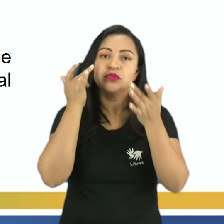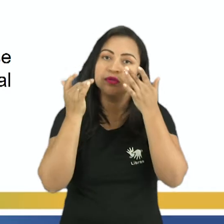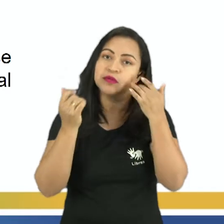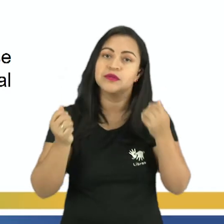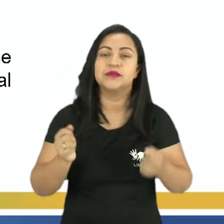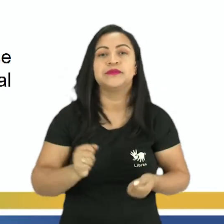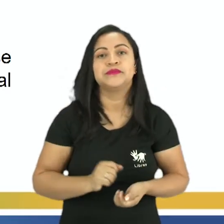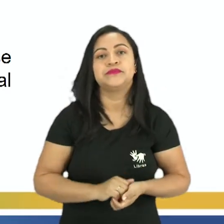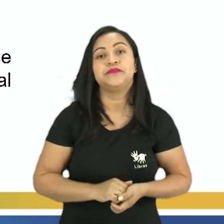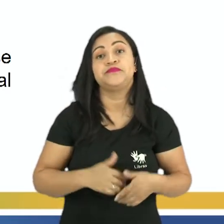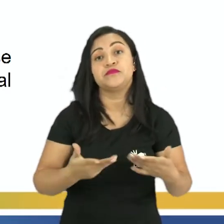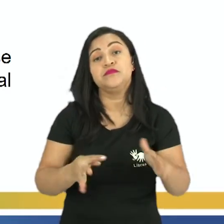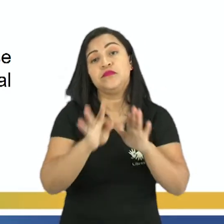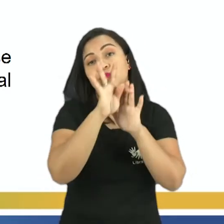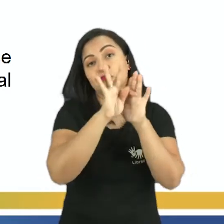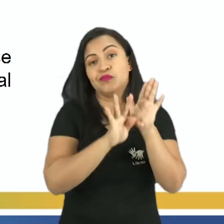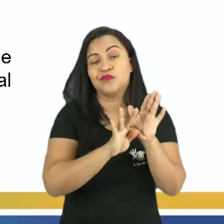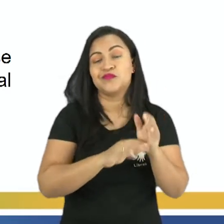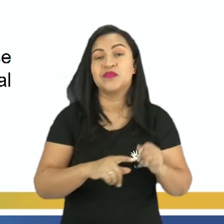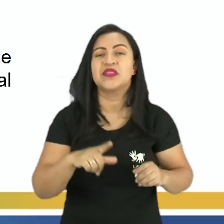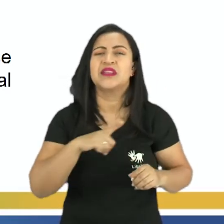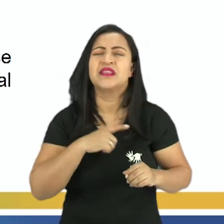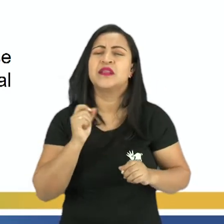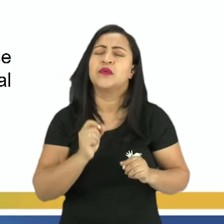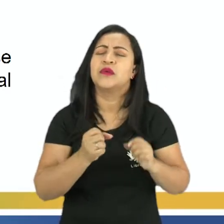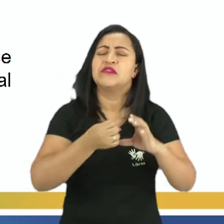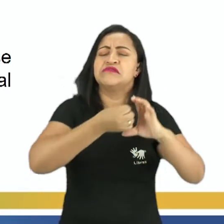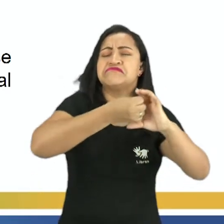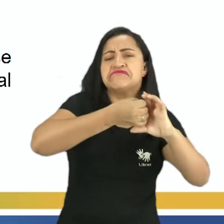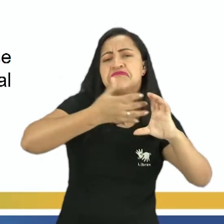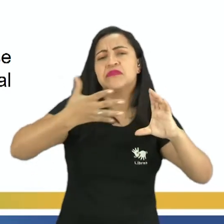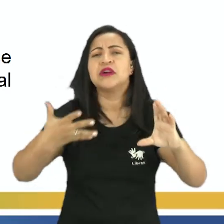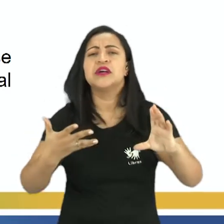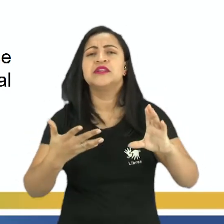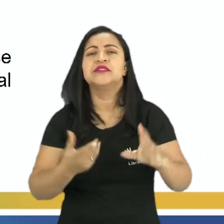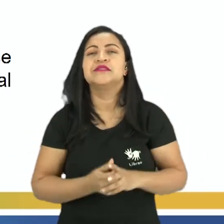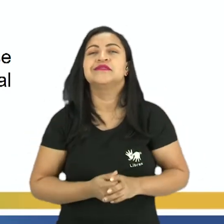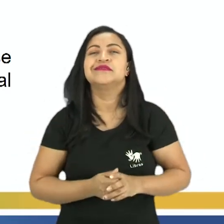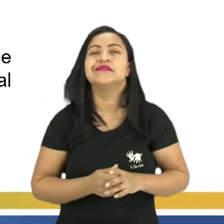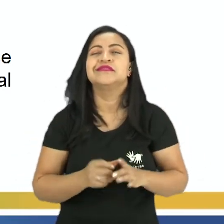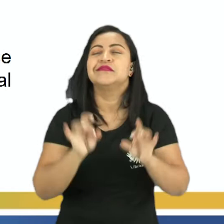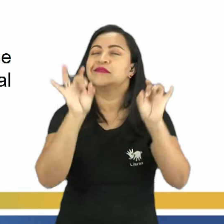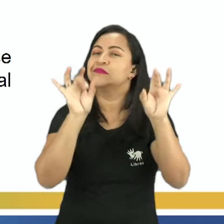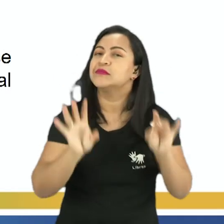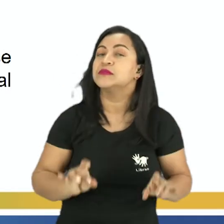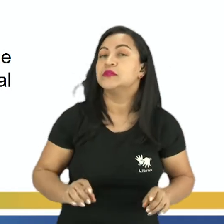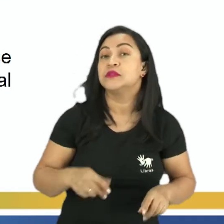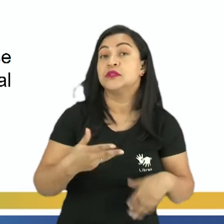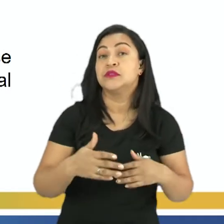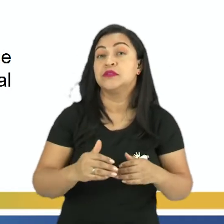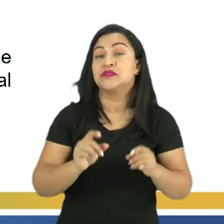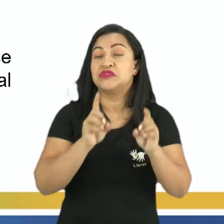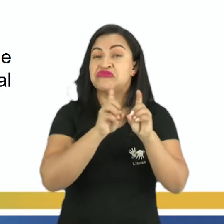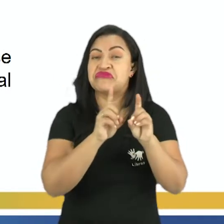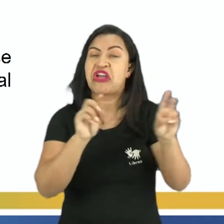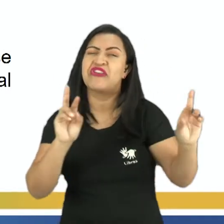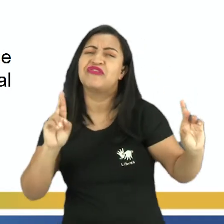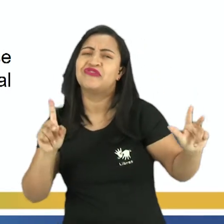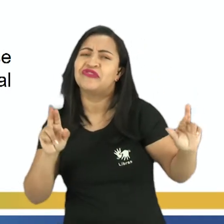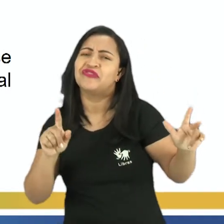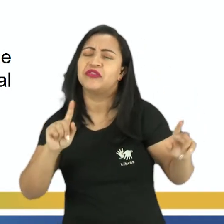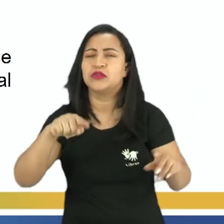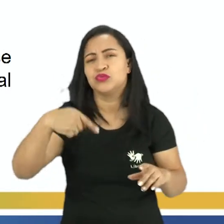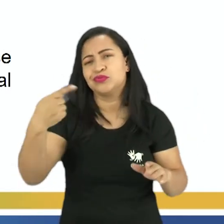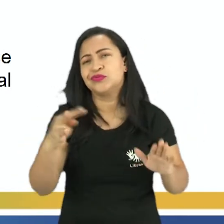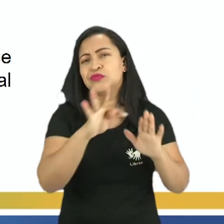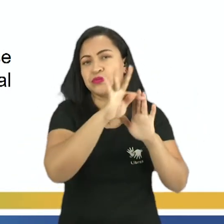ok? Esses textos possuem características bem distintas, peculiares, e se distanciam dos outros tipos de texto